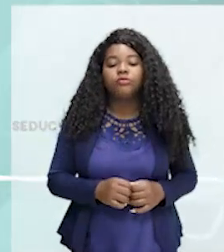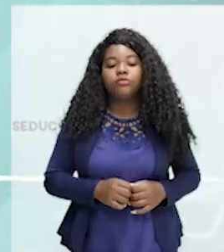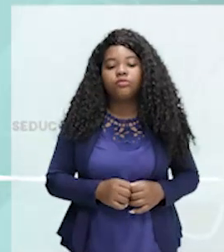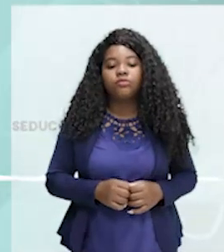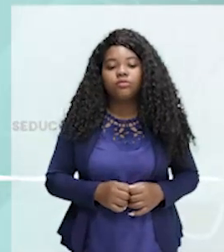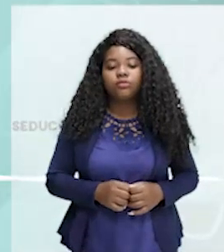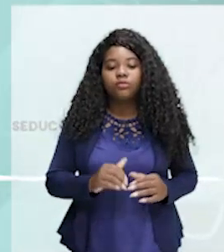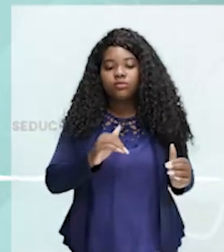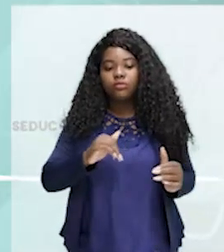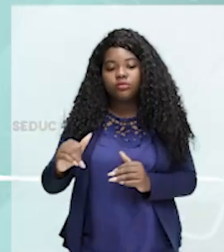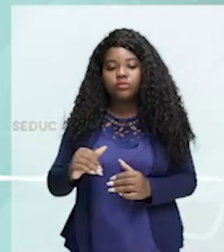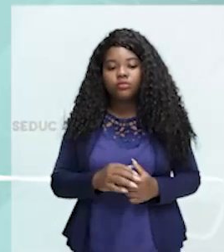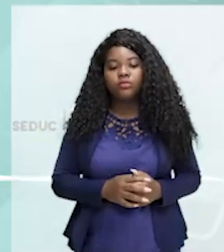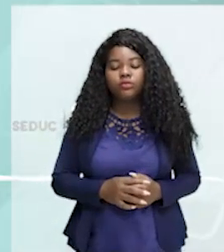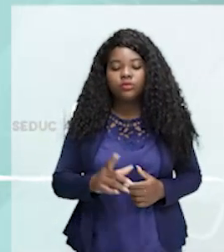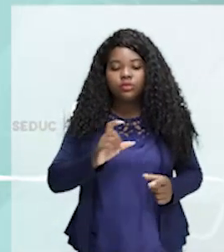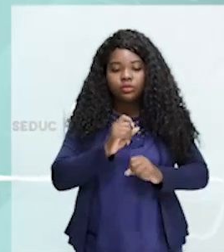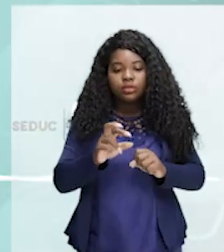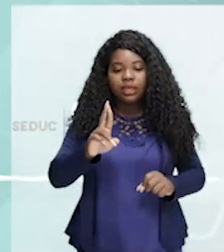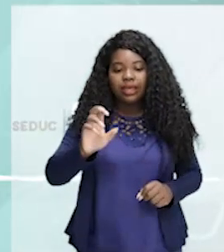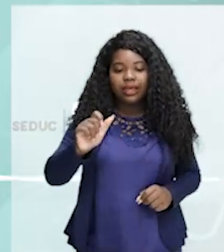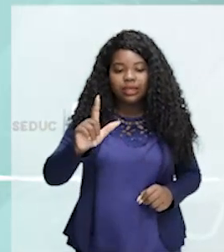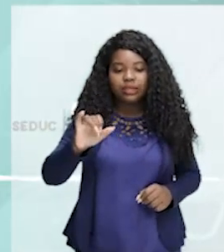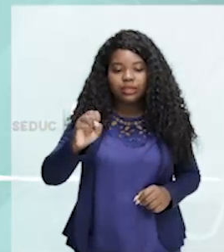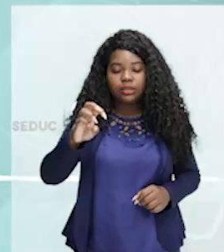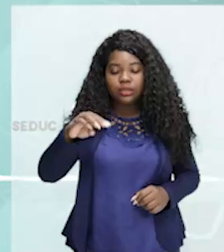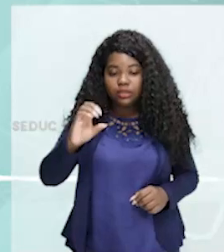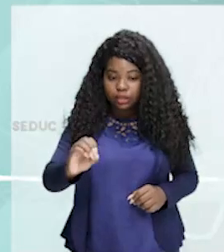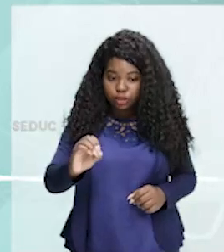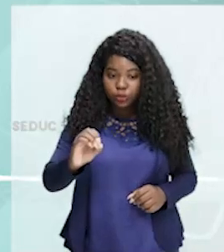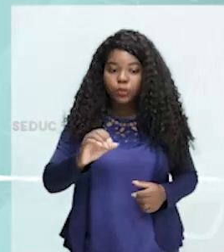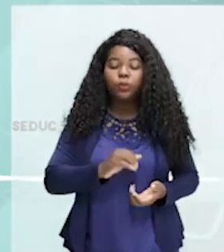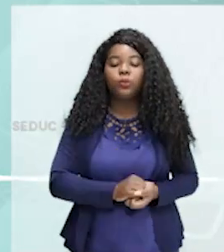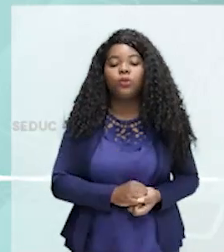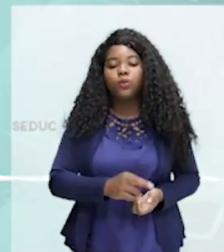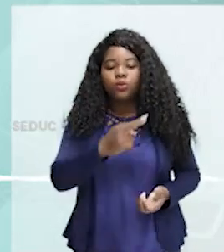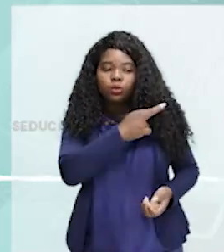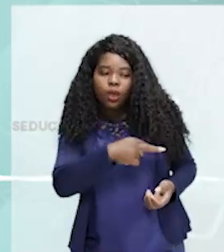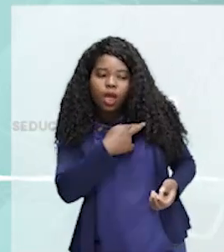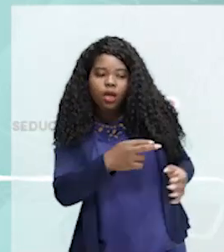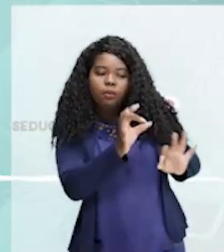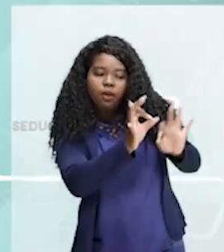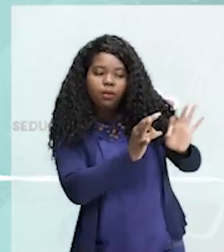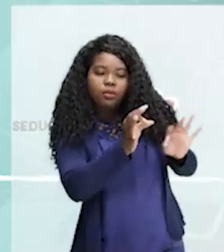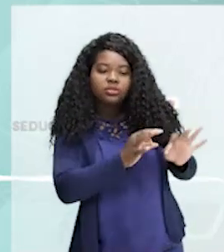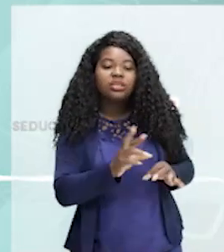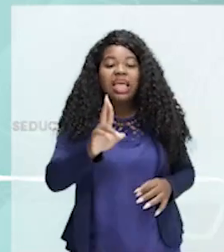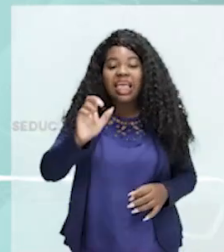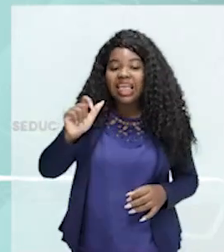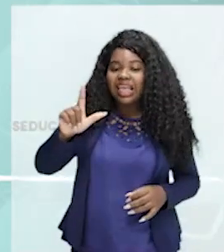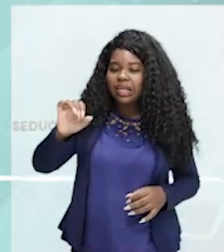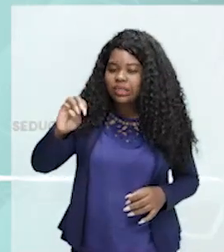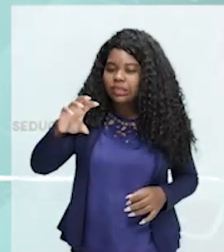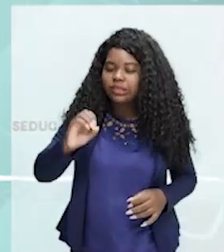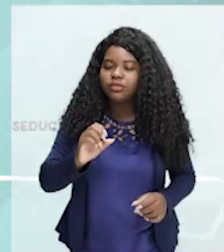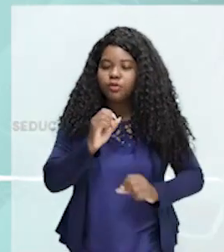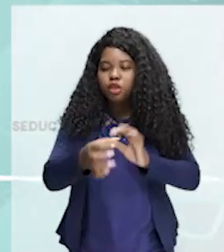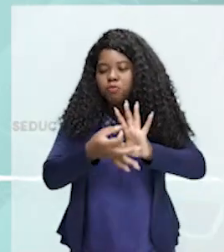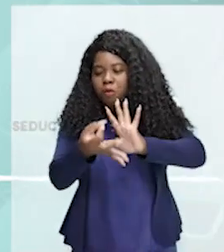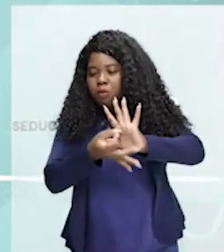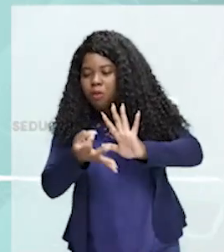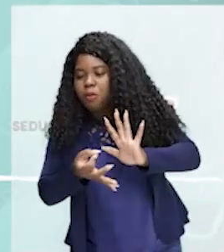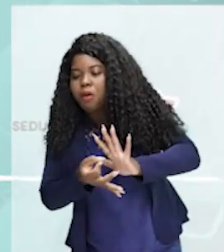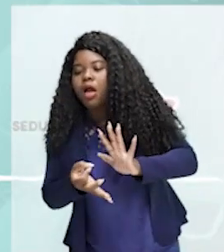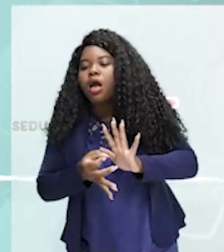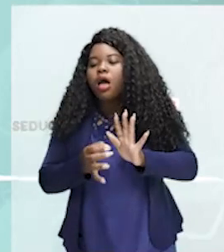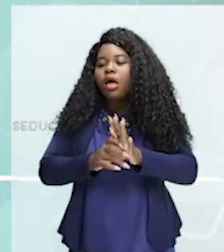quebra-se tudo. Por quê? Porque enquanto o romantismo ele é mais sofisticado, o realismo é mais pé no chão, é mais questionador, ele é mais